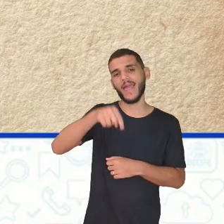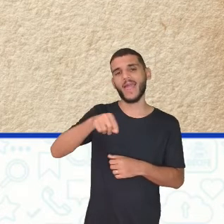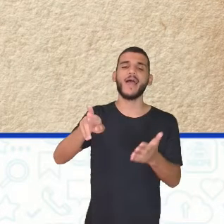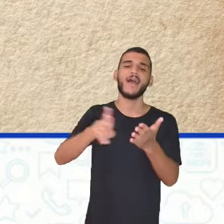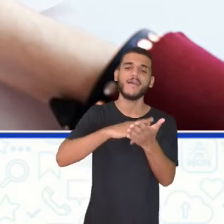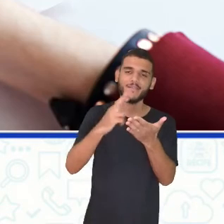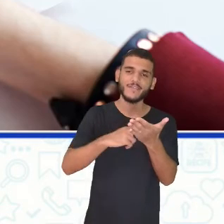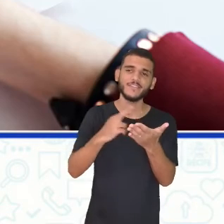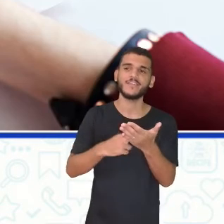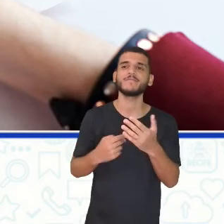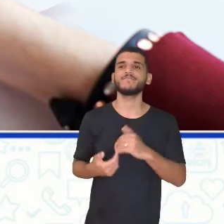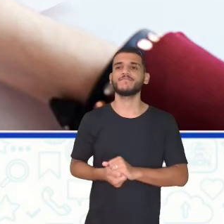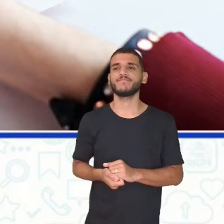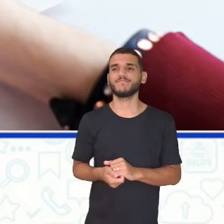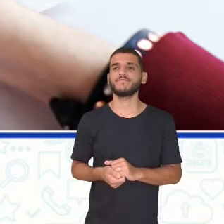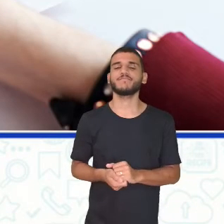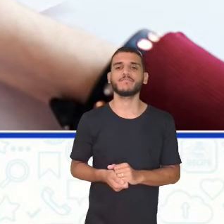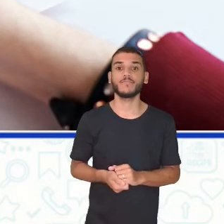é?